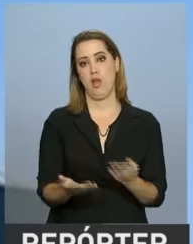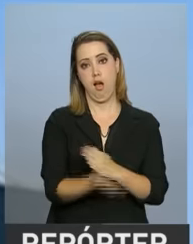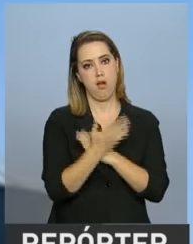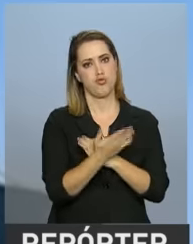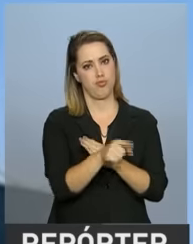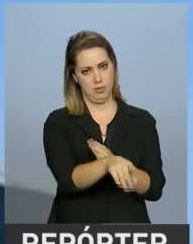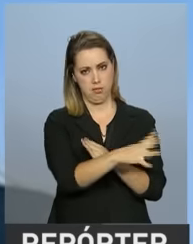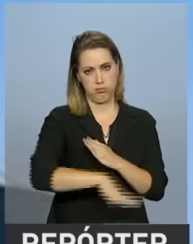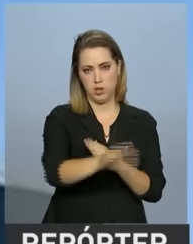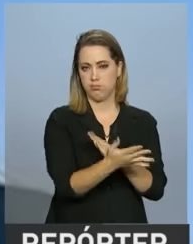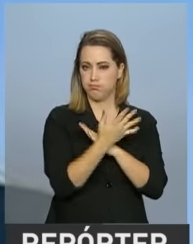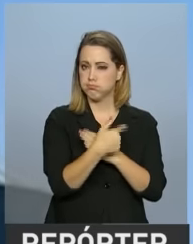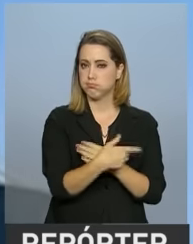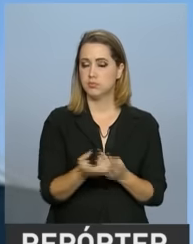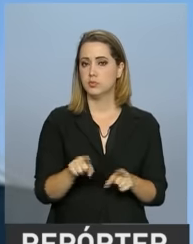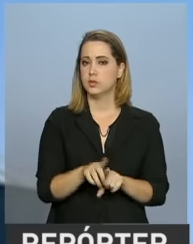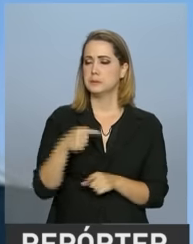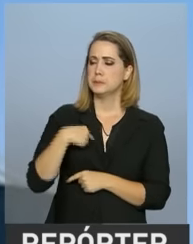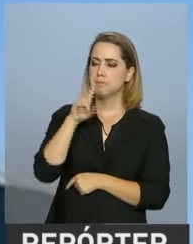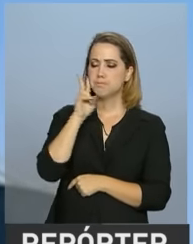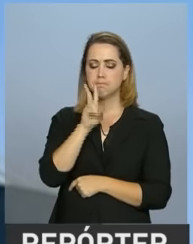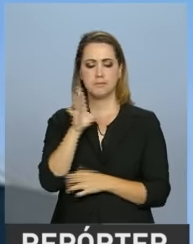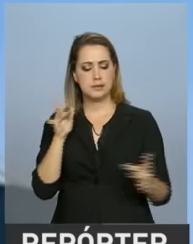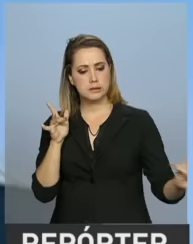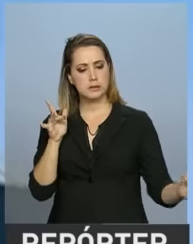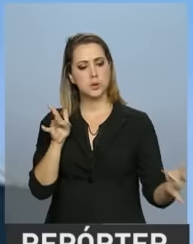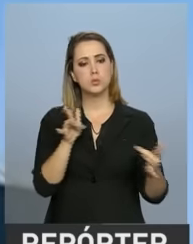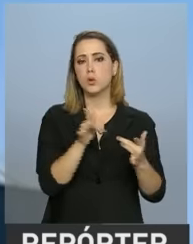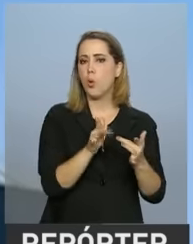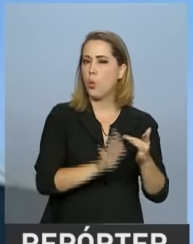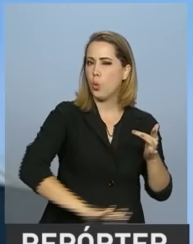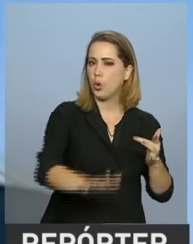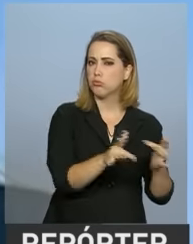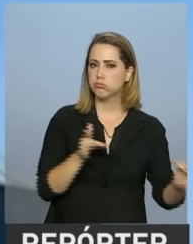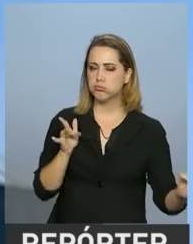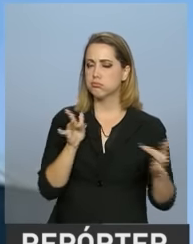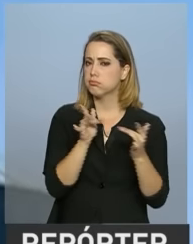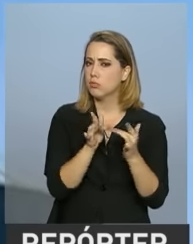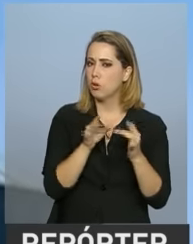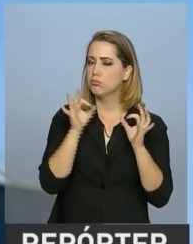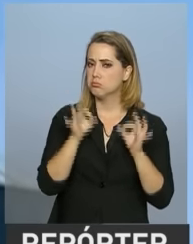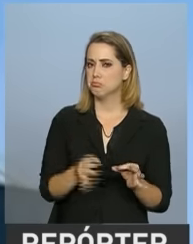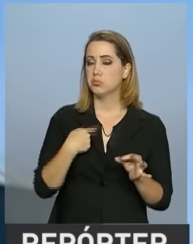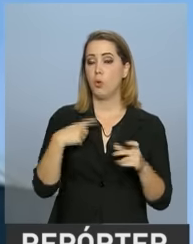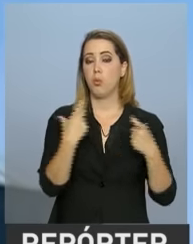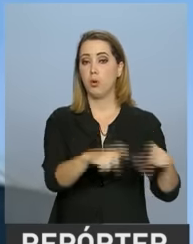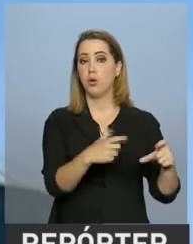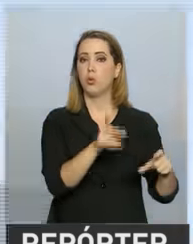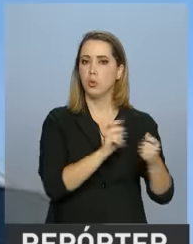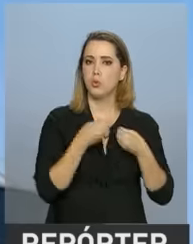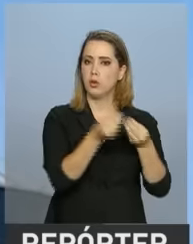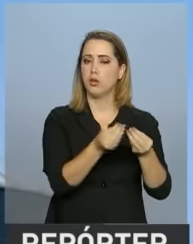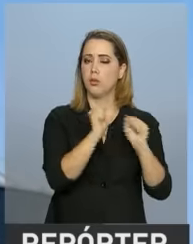eh eh logo eh me conectei com essa área não é e e porque a área que garante a